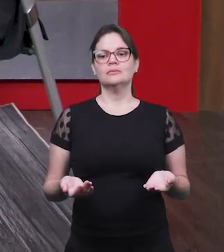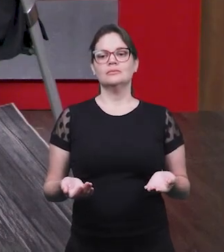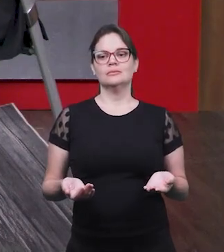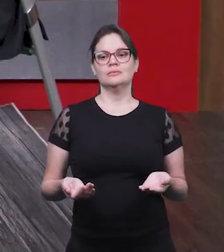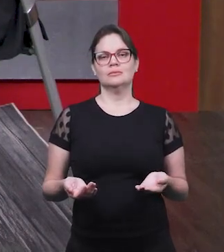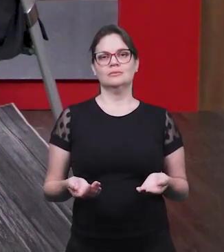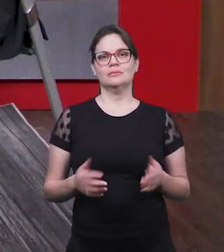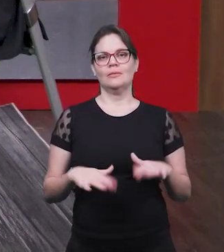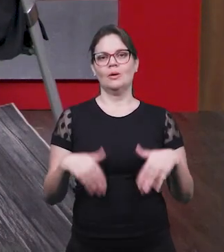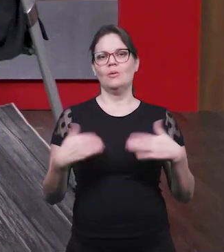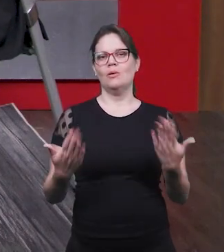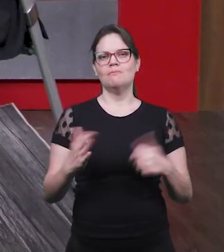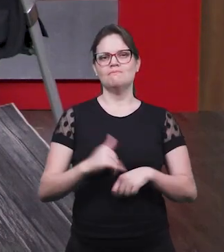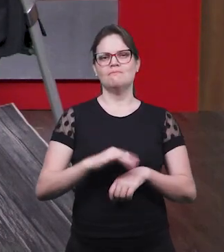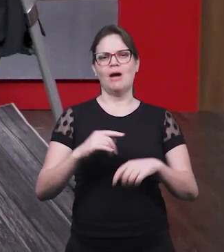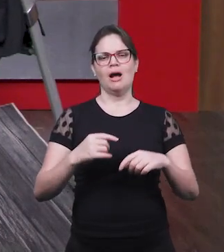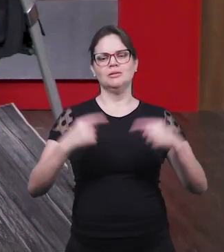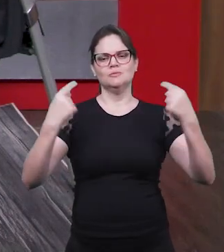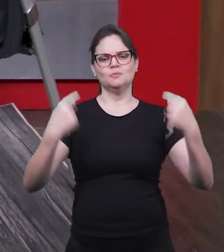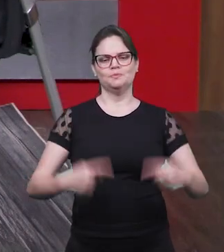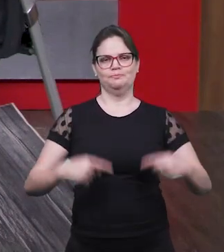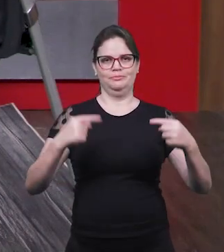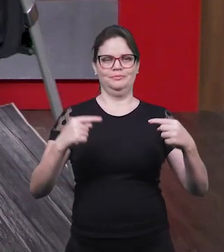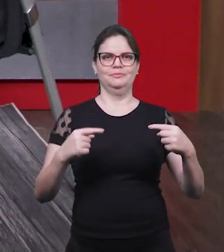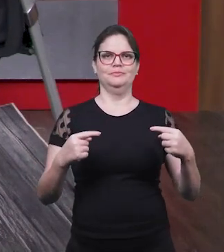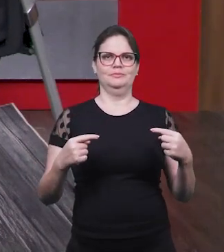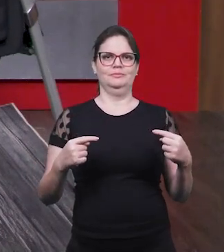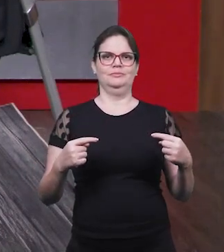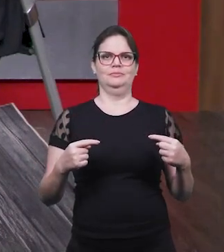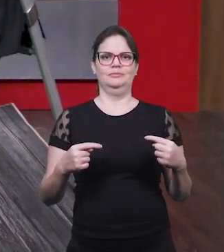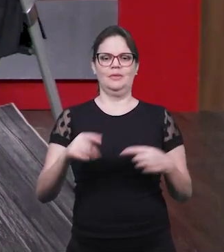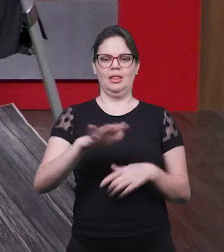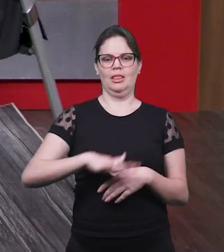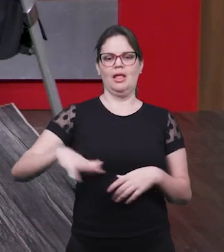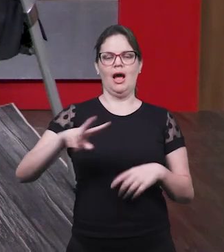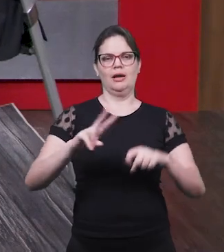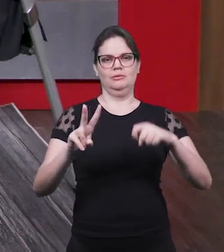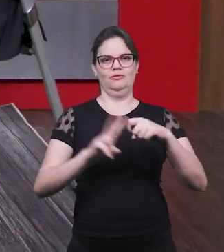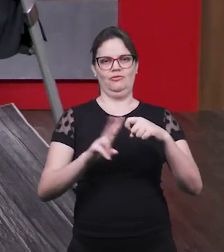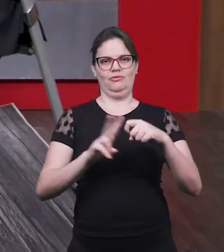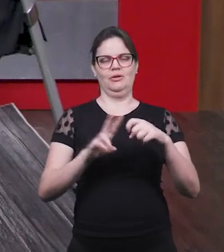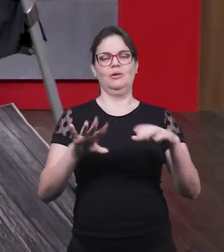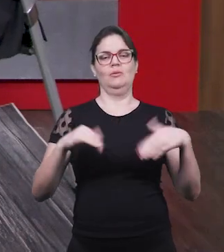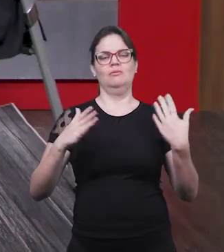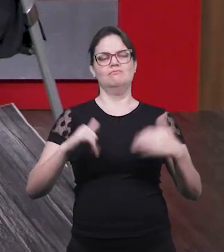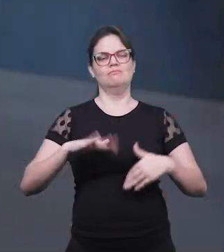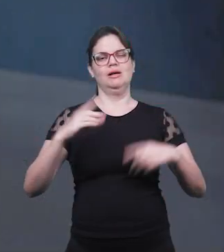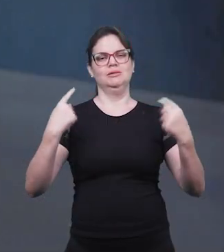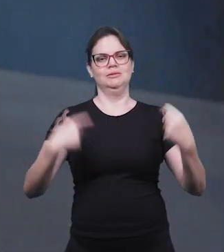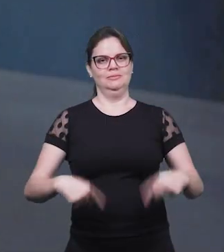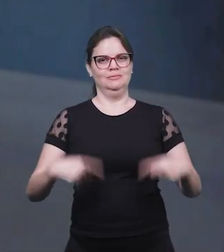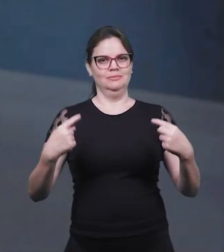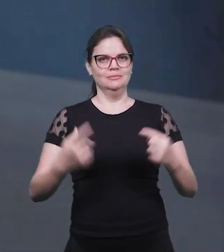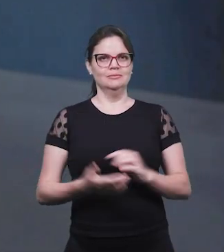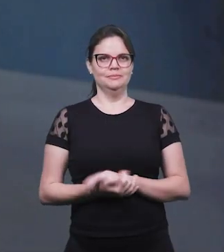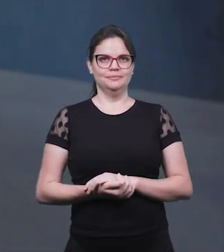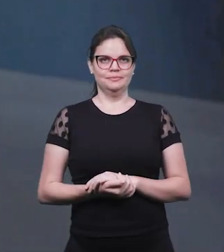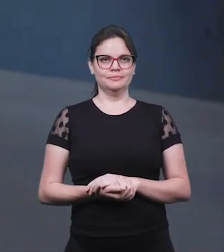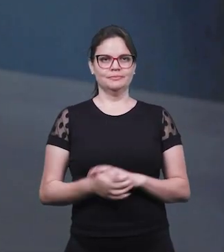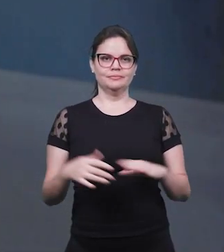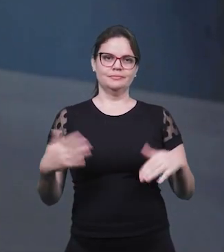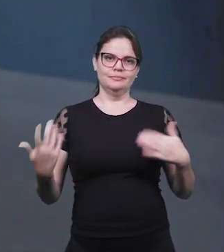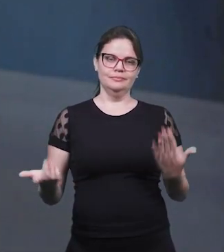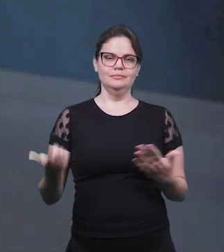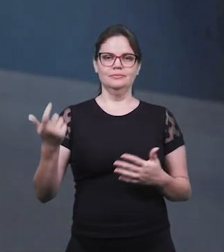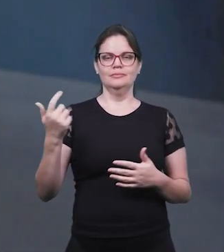a situação mais desafiadora no caso na área veterinária? Então, eu